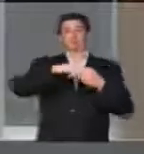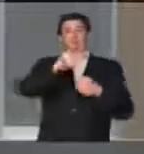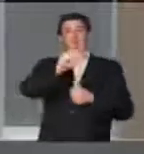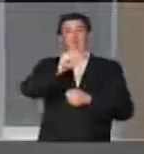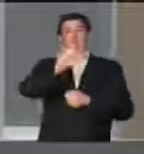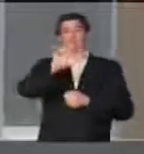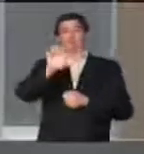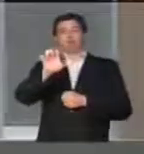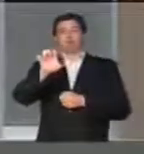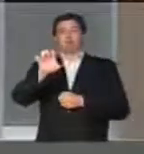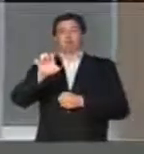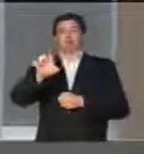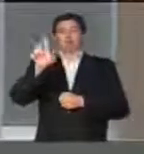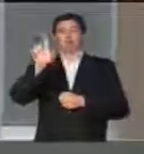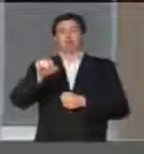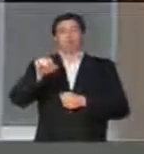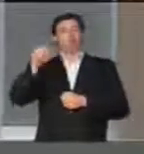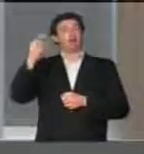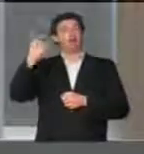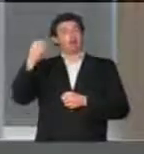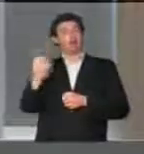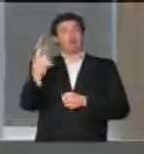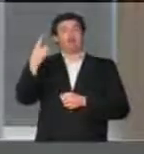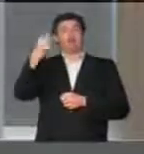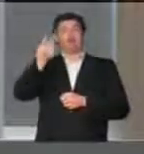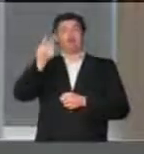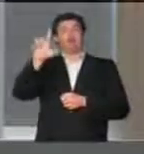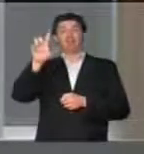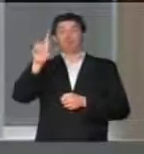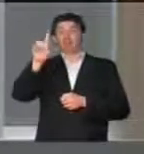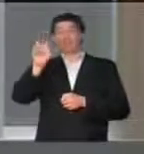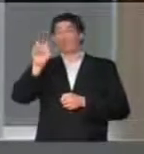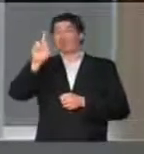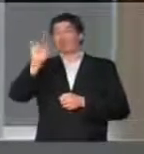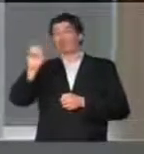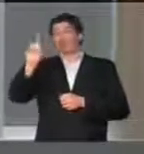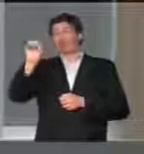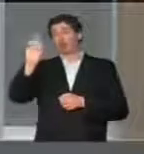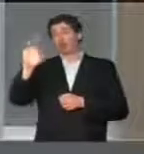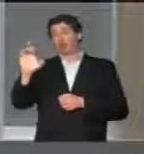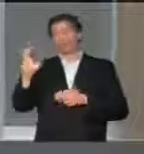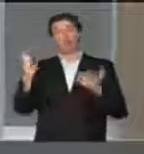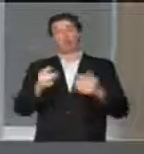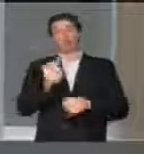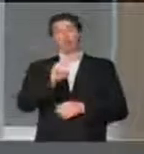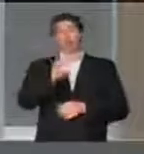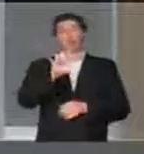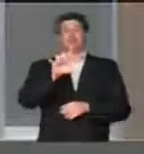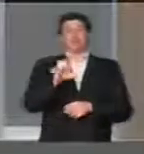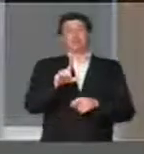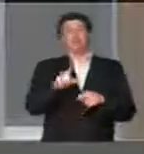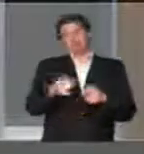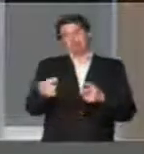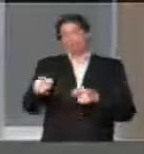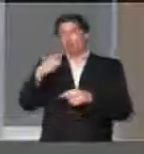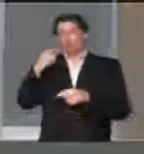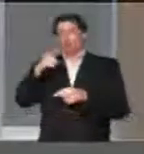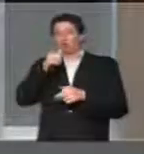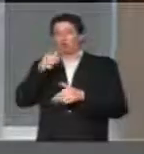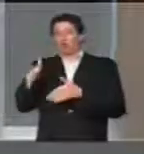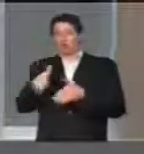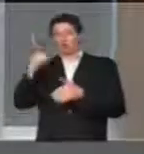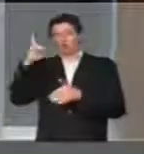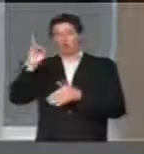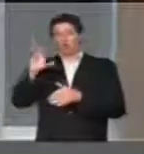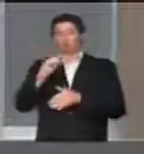Vale, que já foi do Rio Doce, né? Já foi do Rio Doce, agora é só Vale, associada a uma